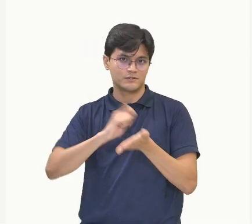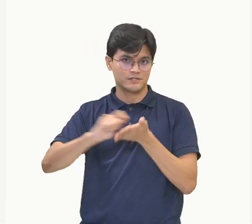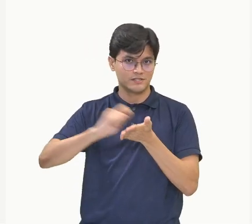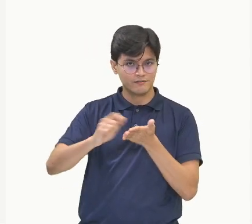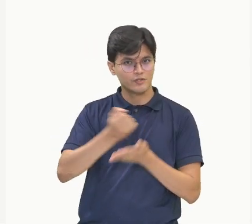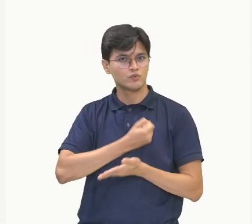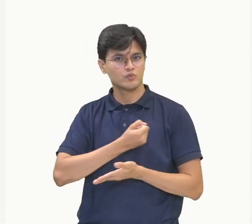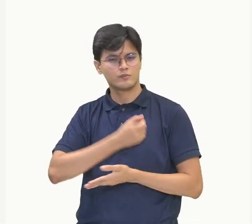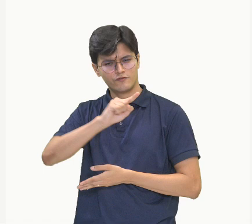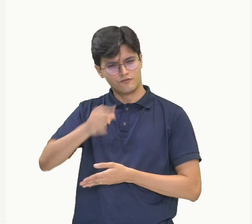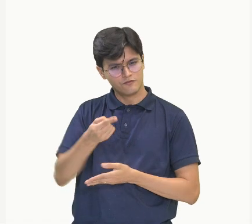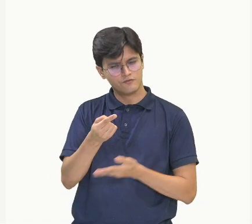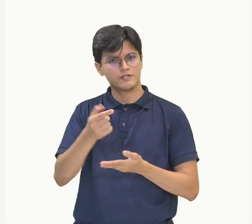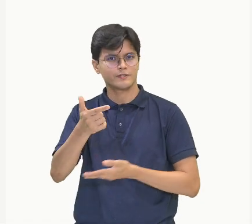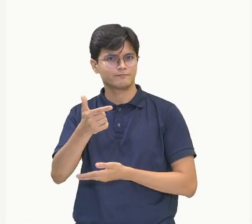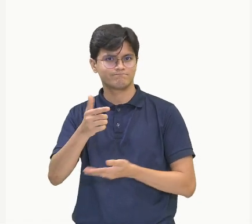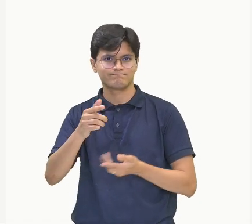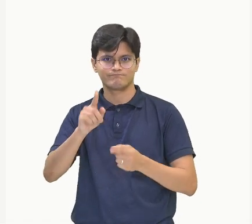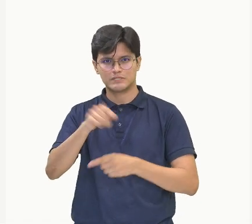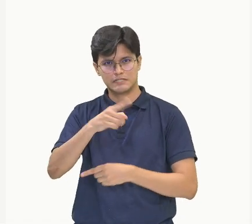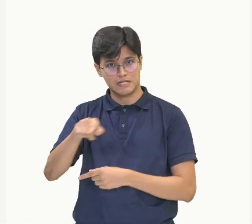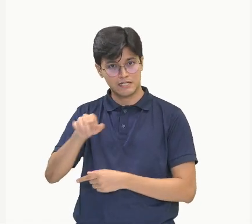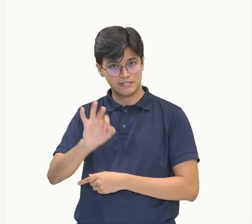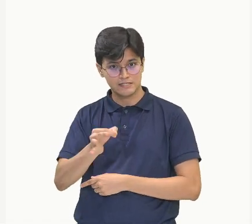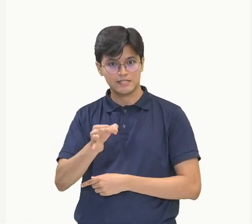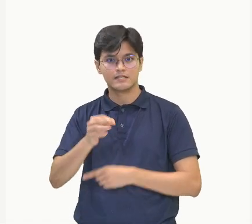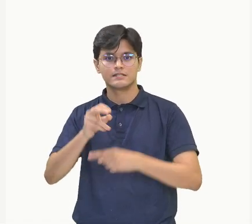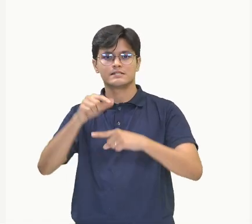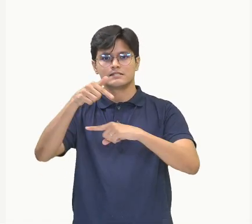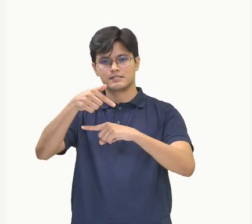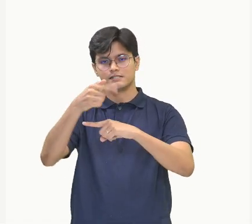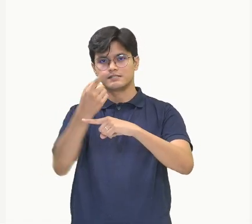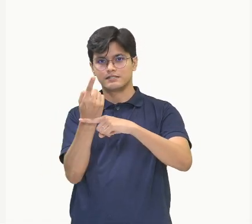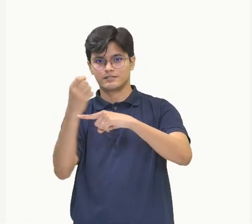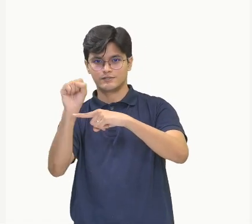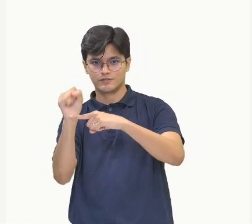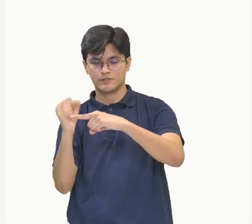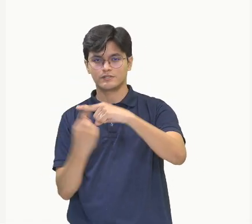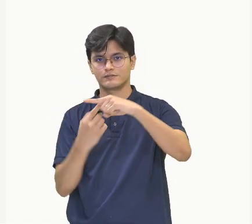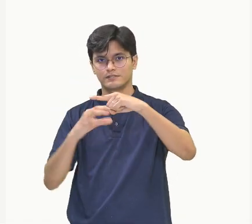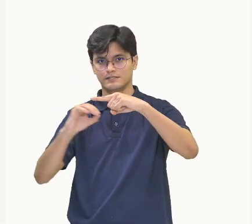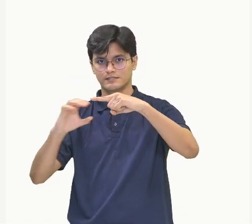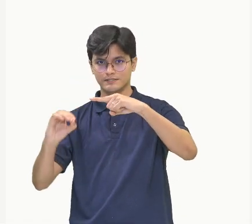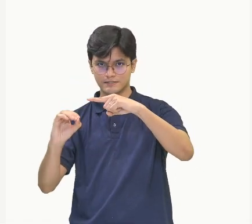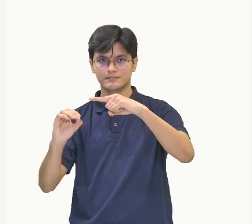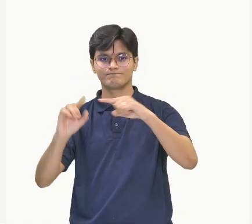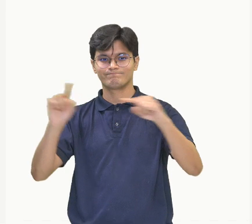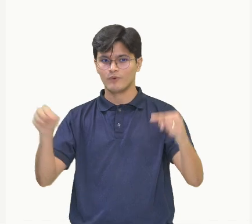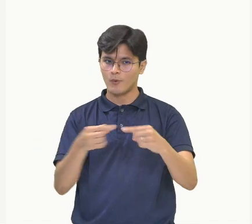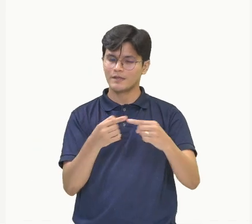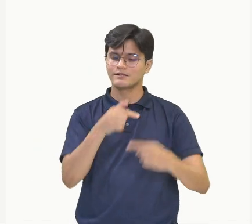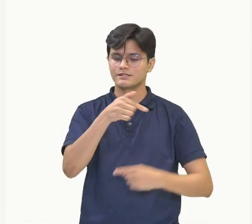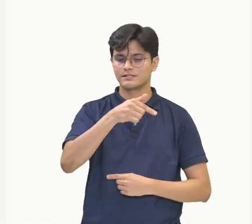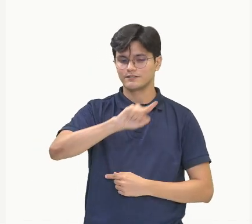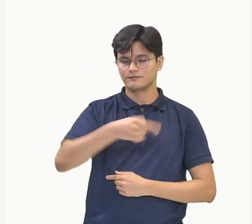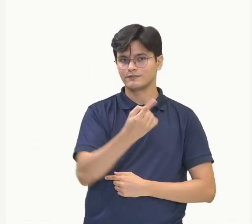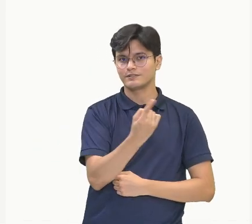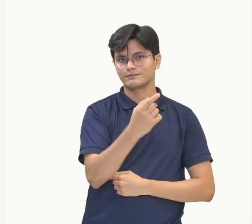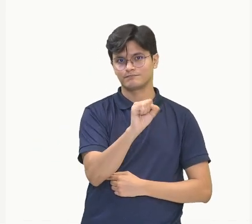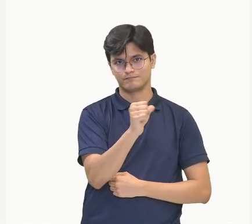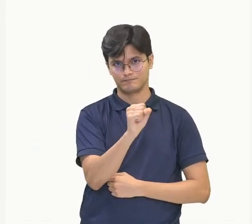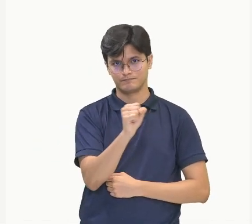718. Então, 7 inteiros e 18 centésimos é a mesma coisa que